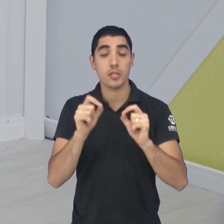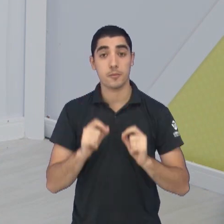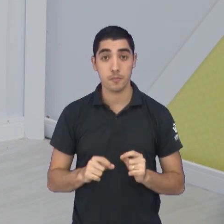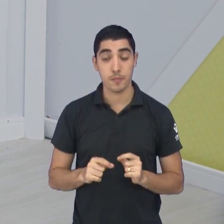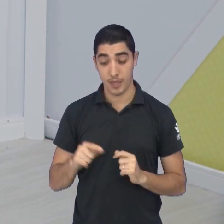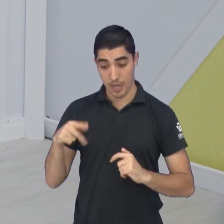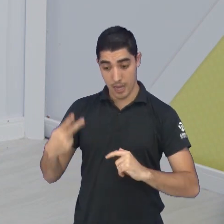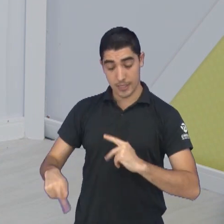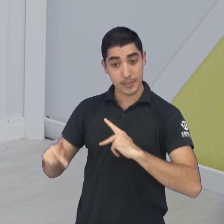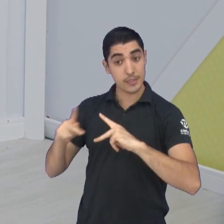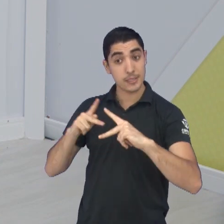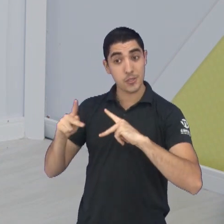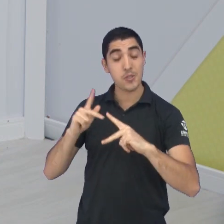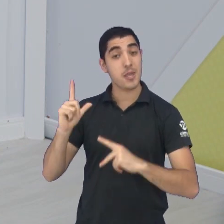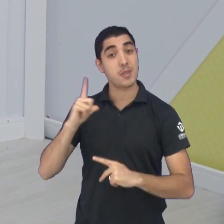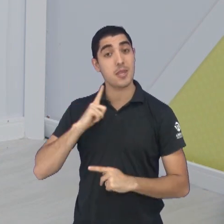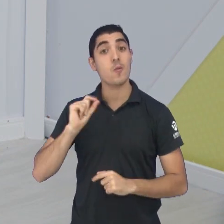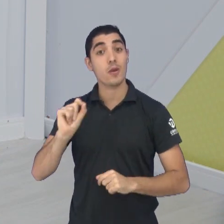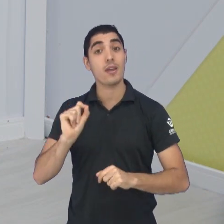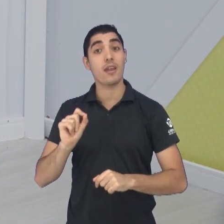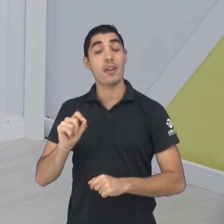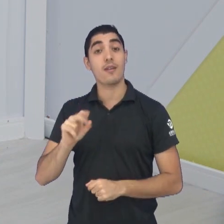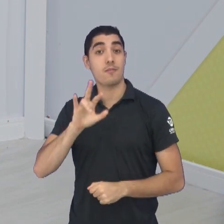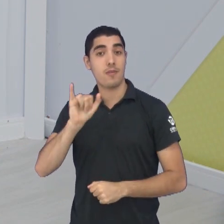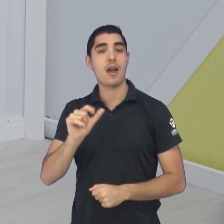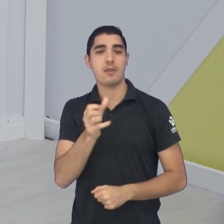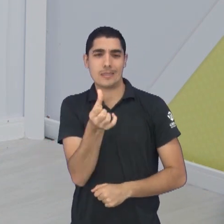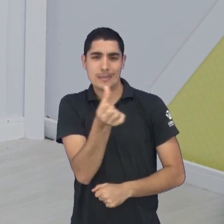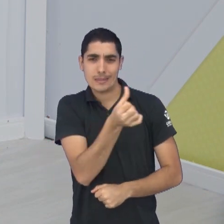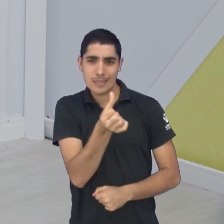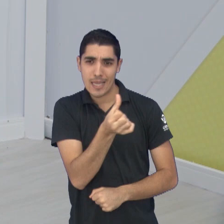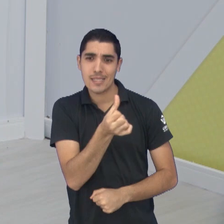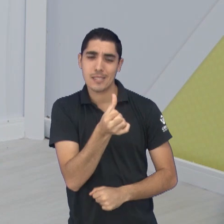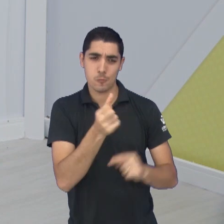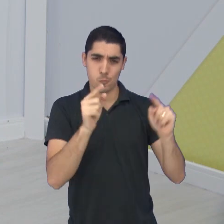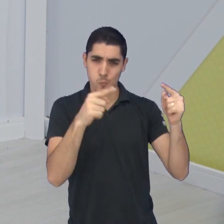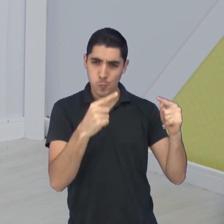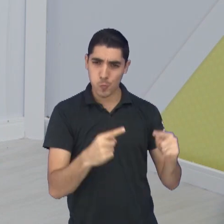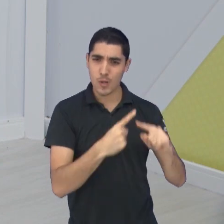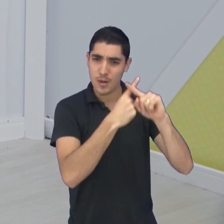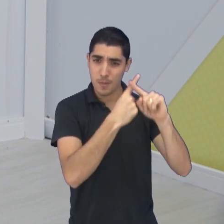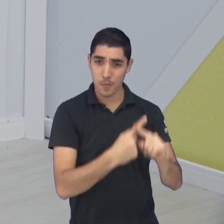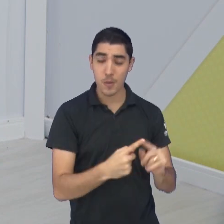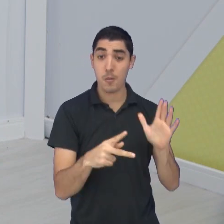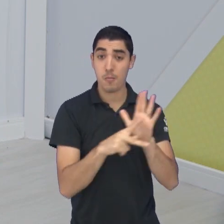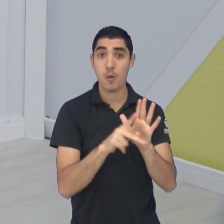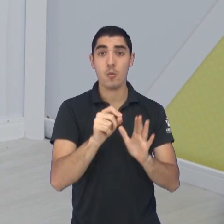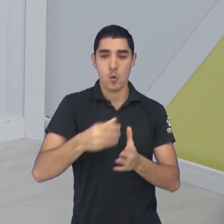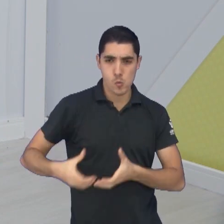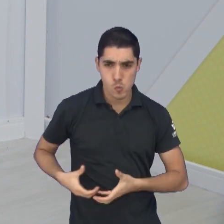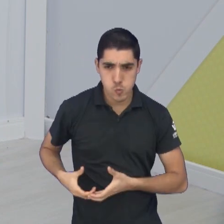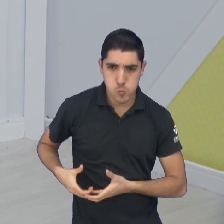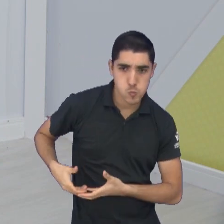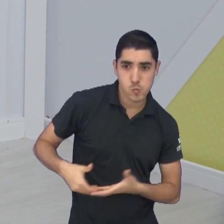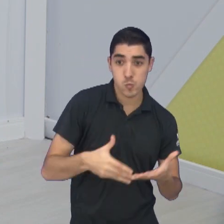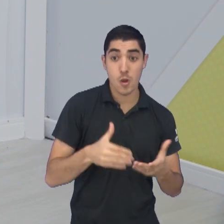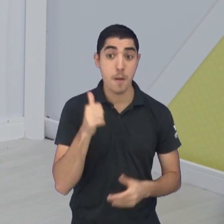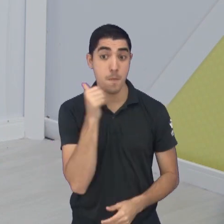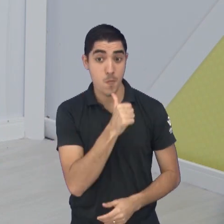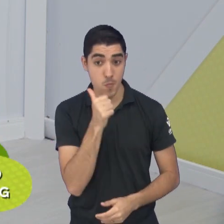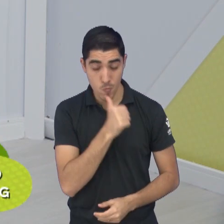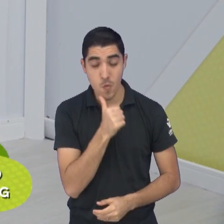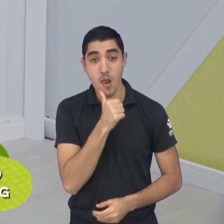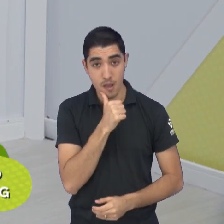cidade de São José dos Campos estará representada na 6ª e antepenúltima etapa do Circuito Mundial de Rugby Speed Sevens feminino, que